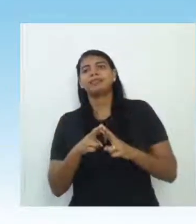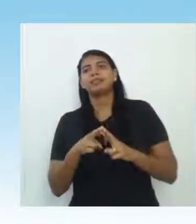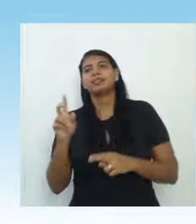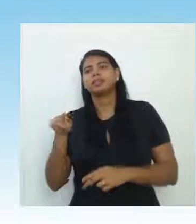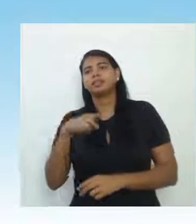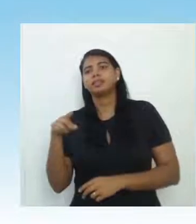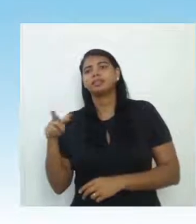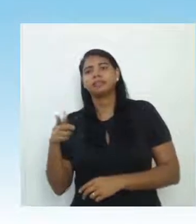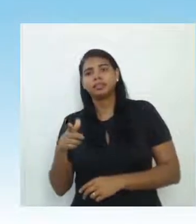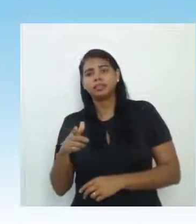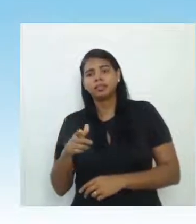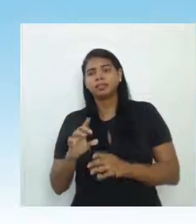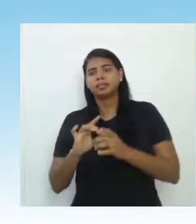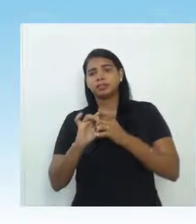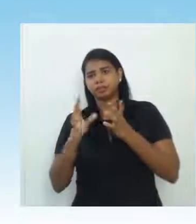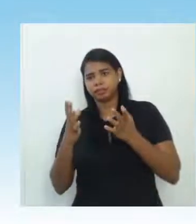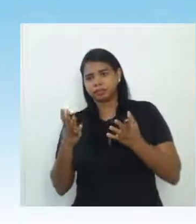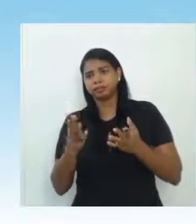algumas